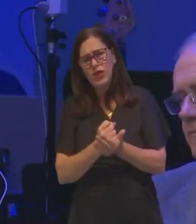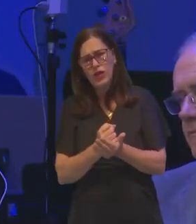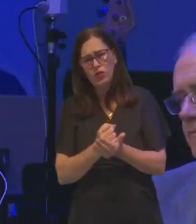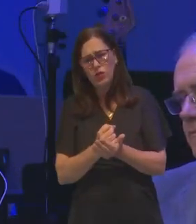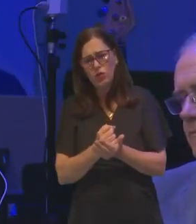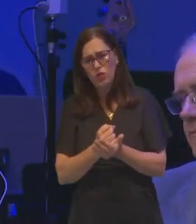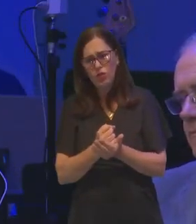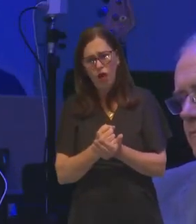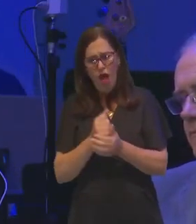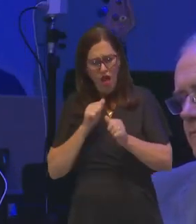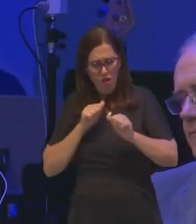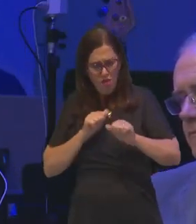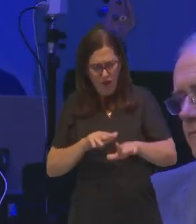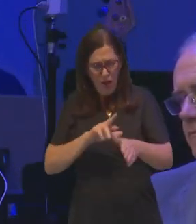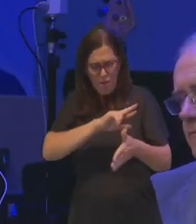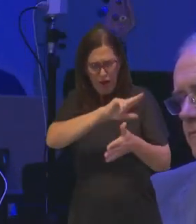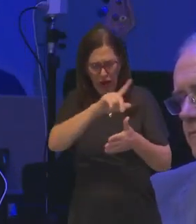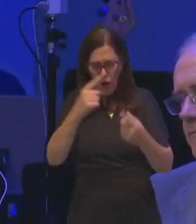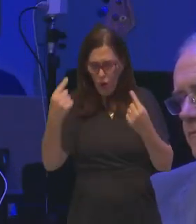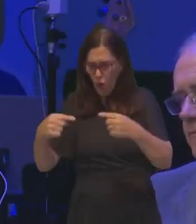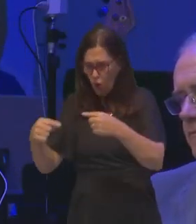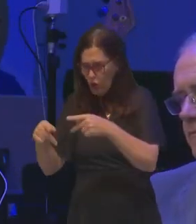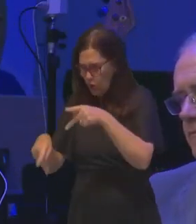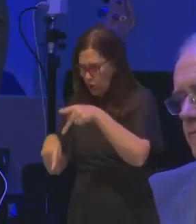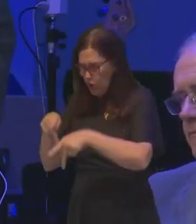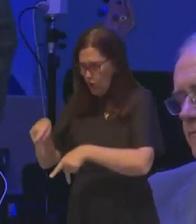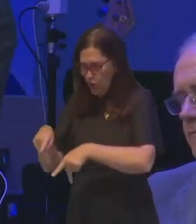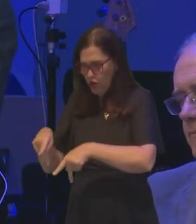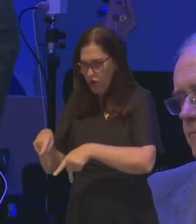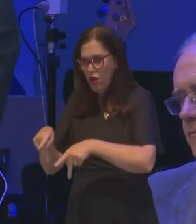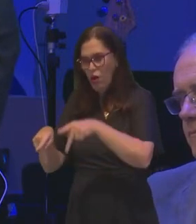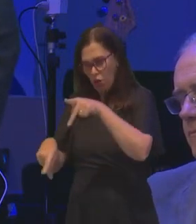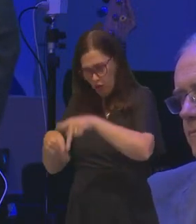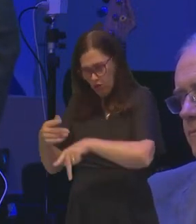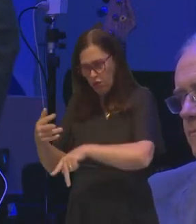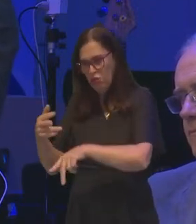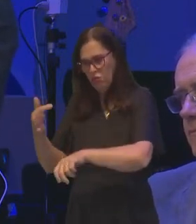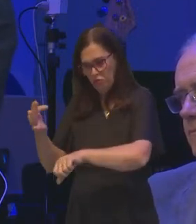contra o povo de Deus, mas o povo de Deus perseverou.